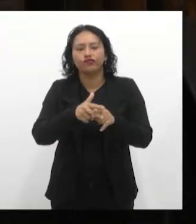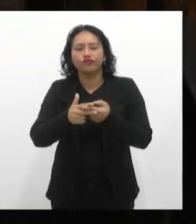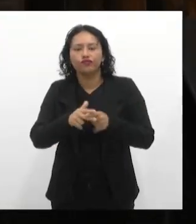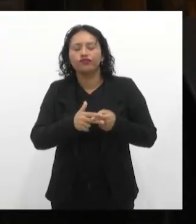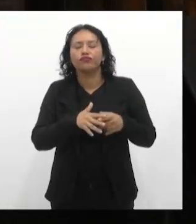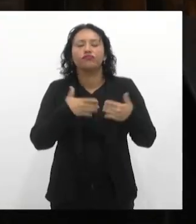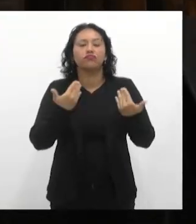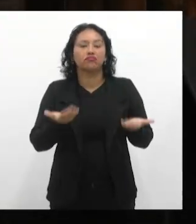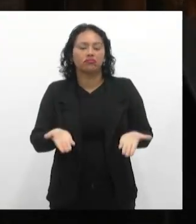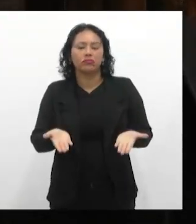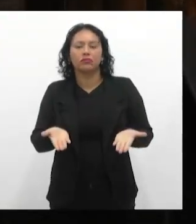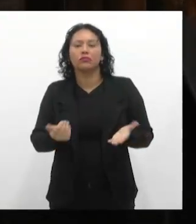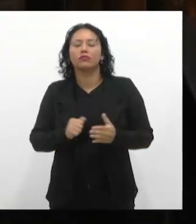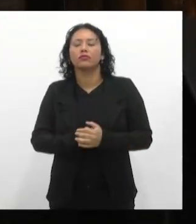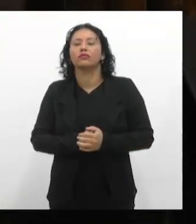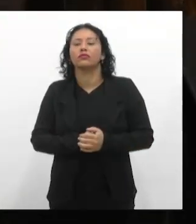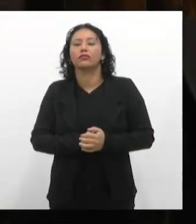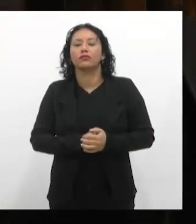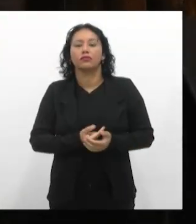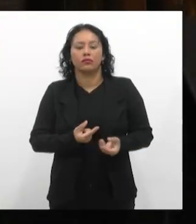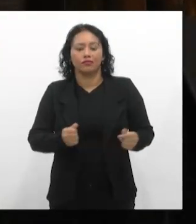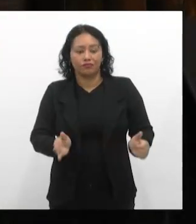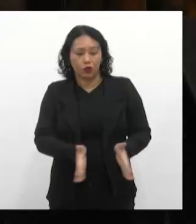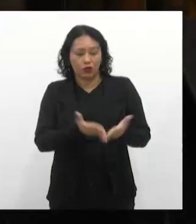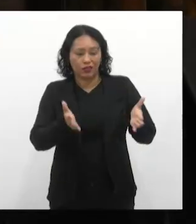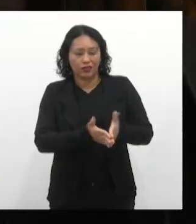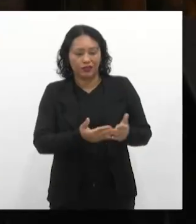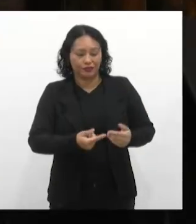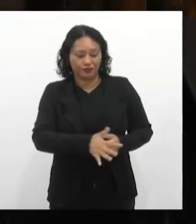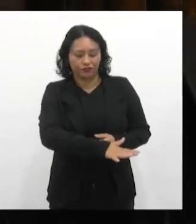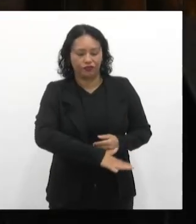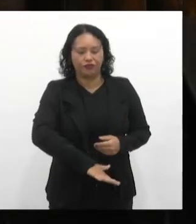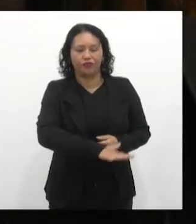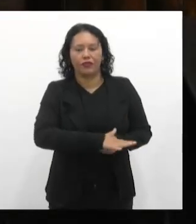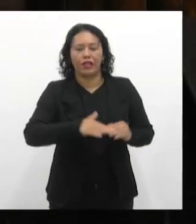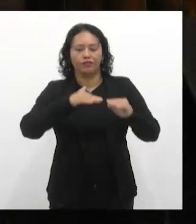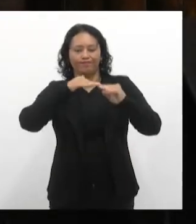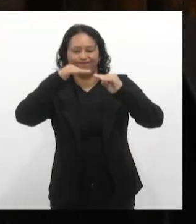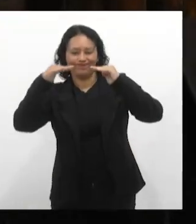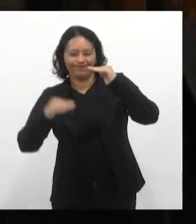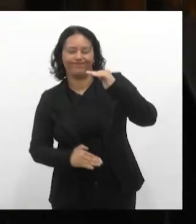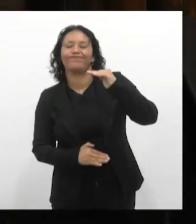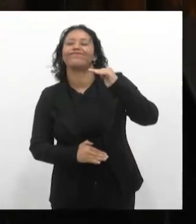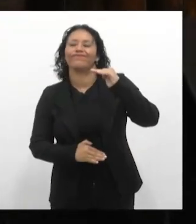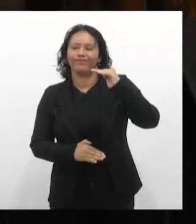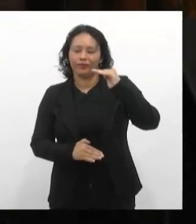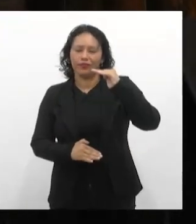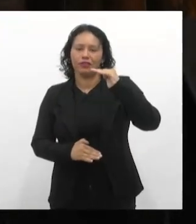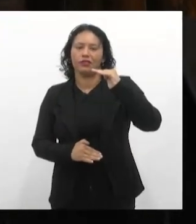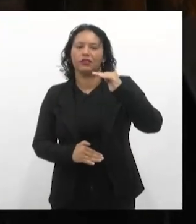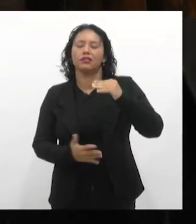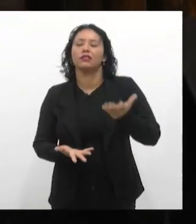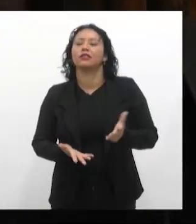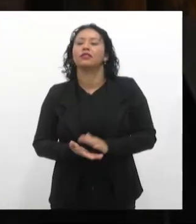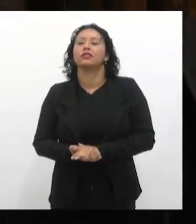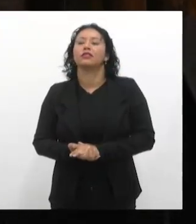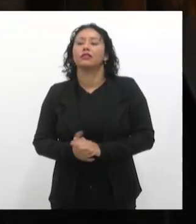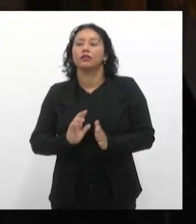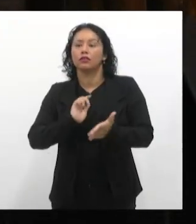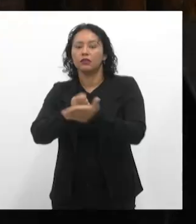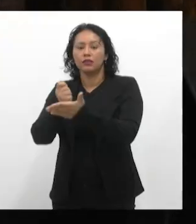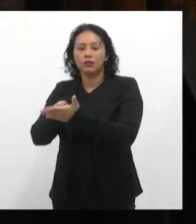de dispor do Fundo Estadual da Pobreza e as Desigualdades Sociais, o FECP, para